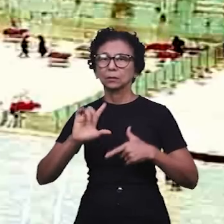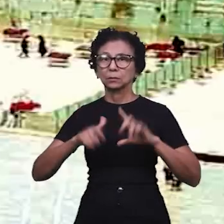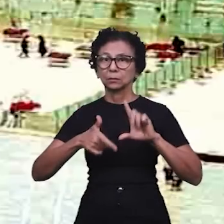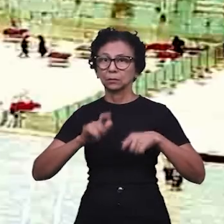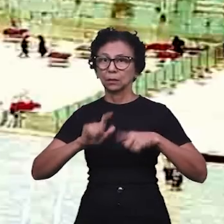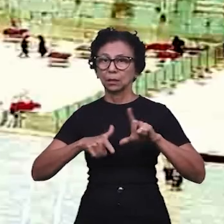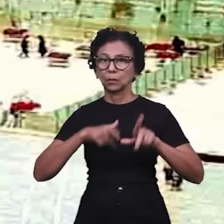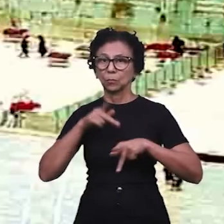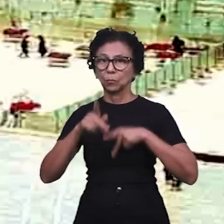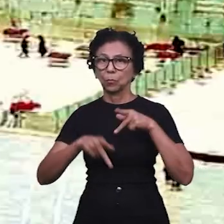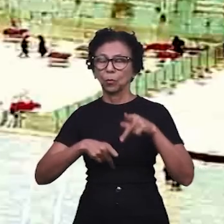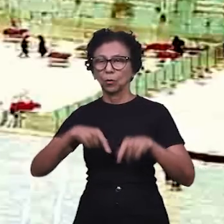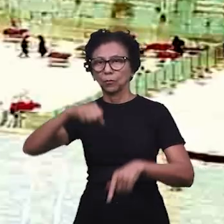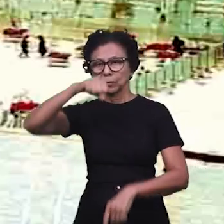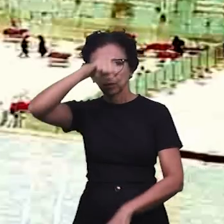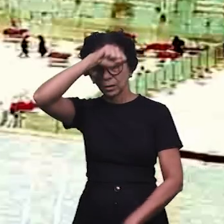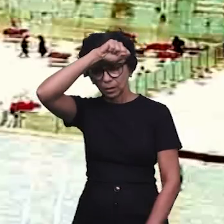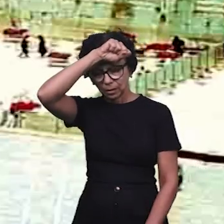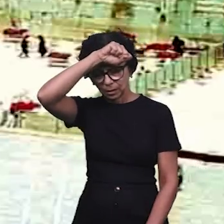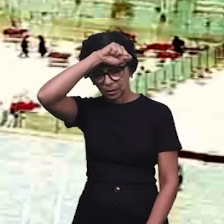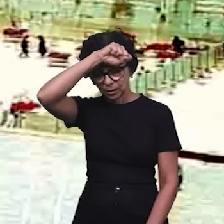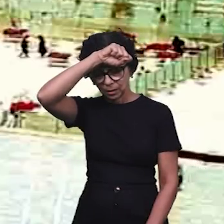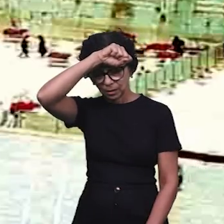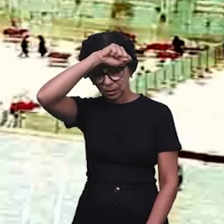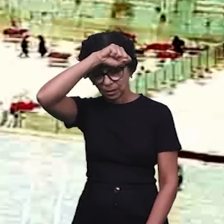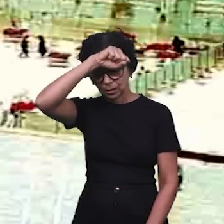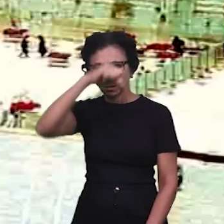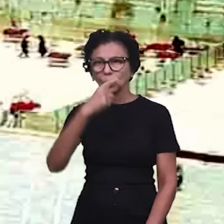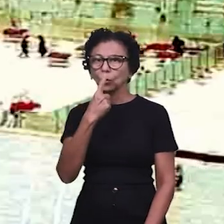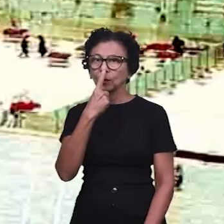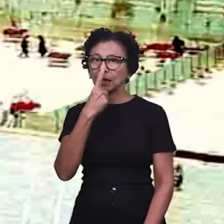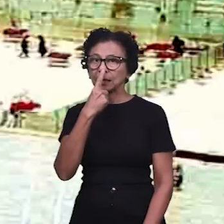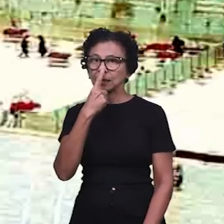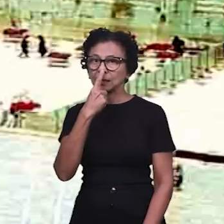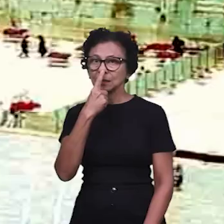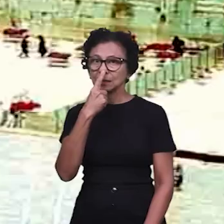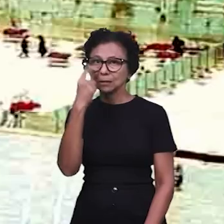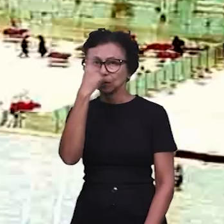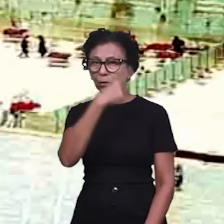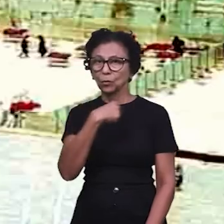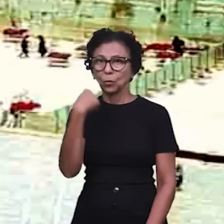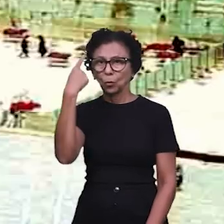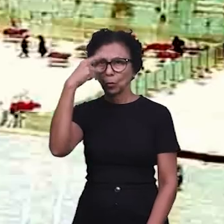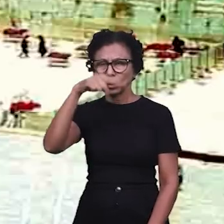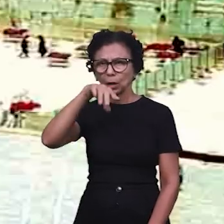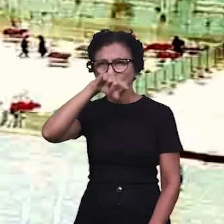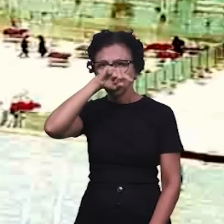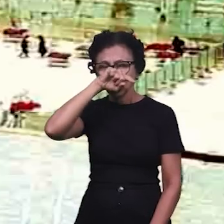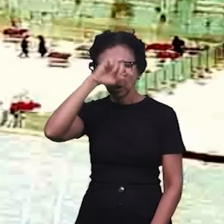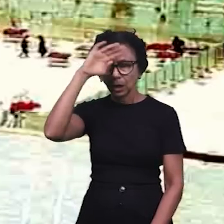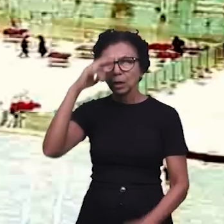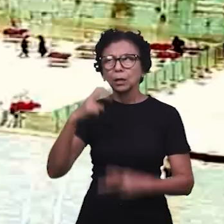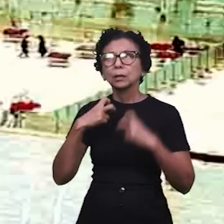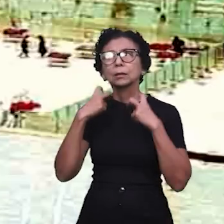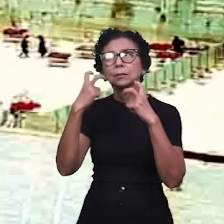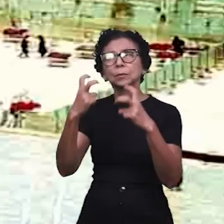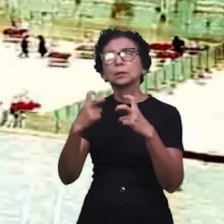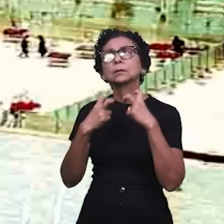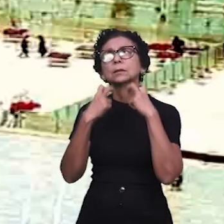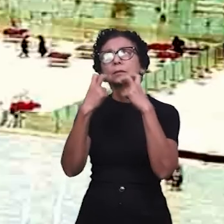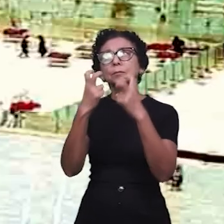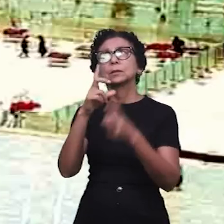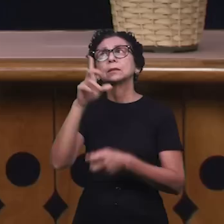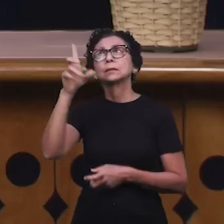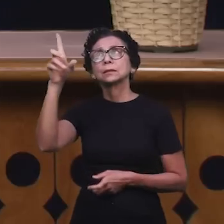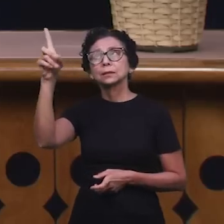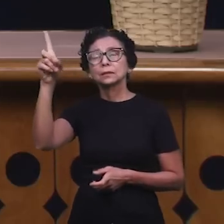encosta o rosto ou o nariz, no muro, clamando a Deus para trazê-lo de volta. Para